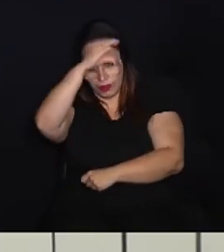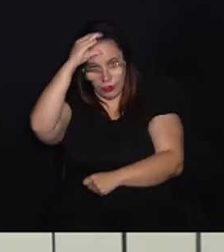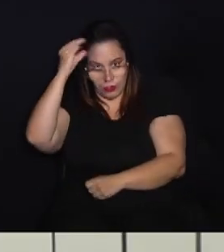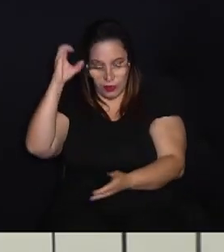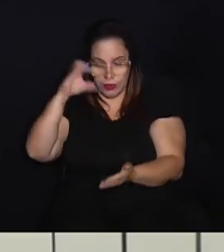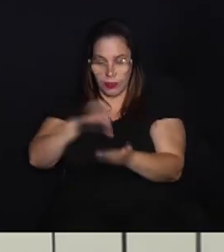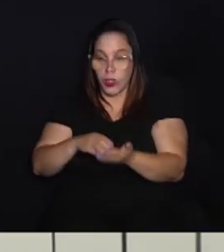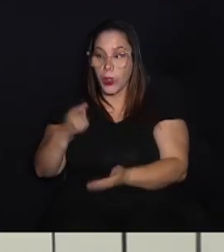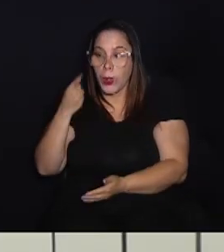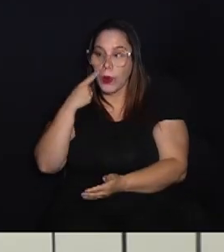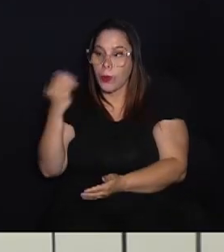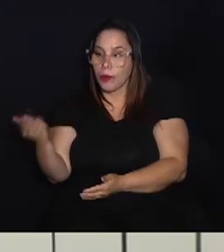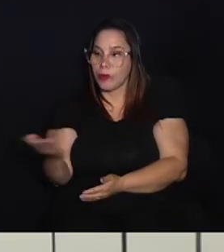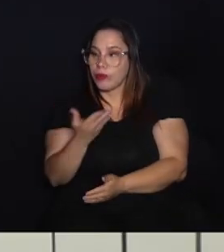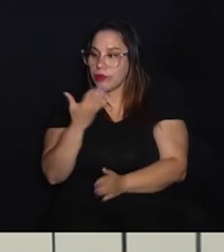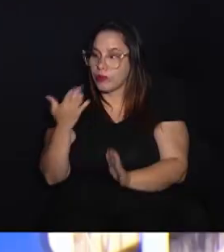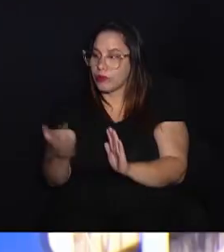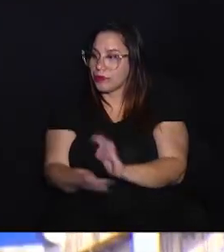central. Veja.